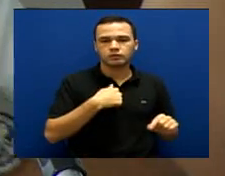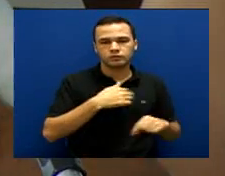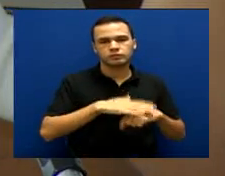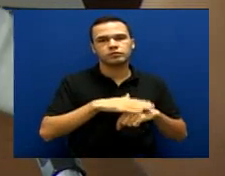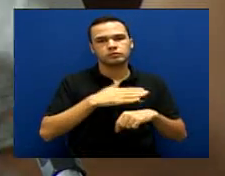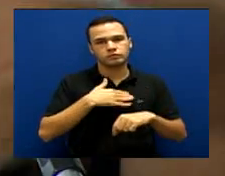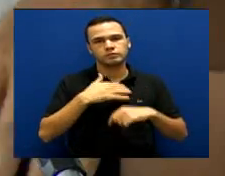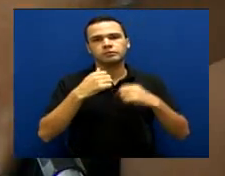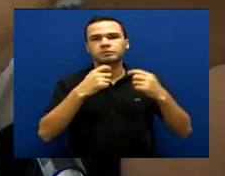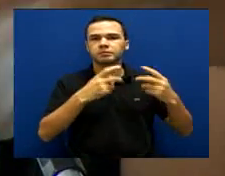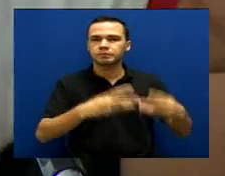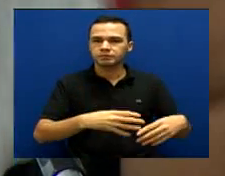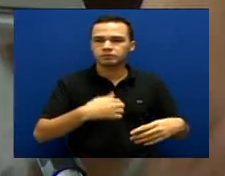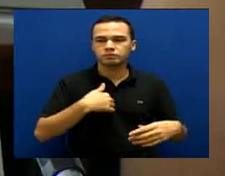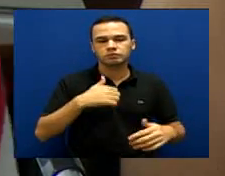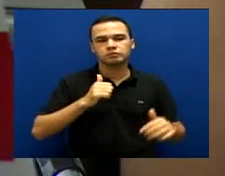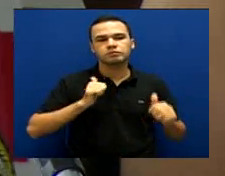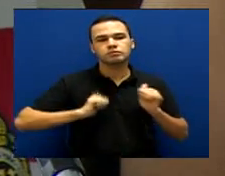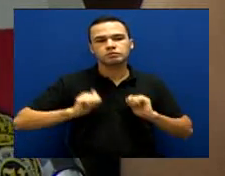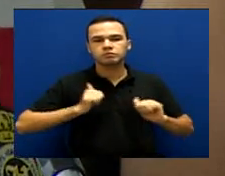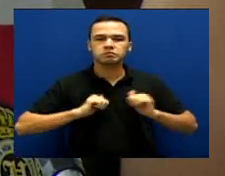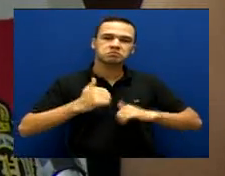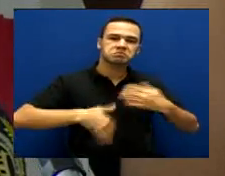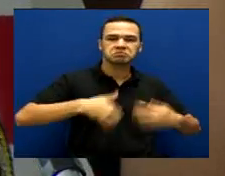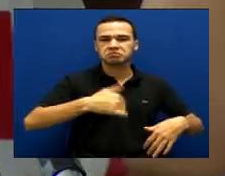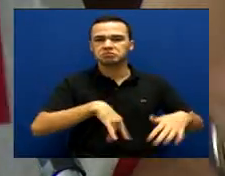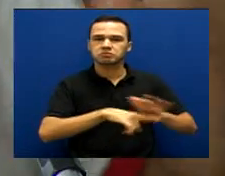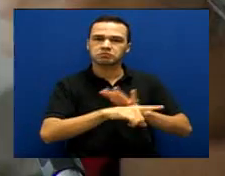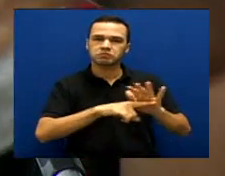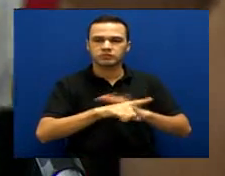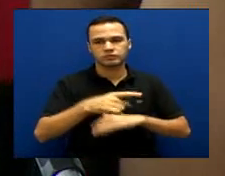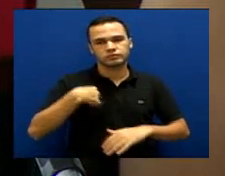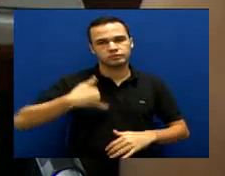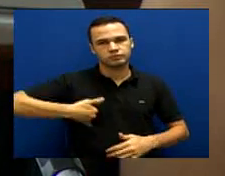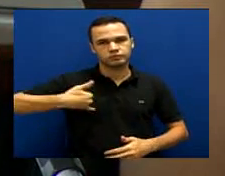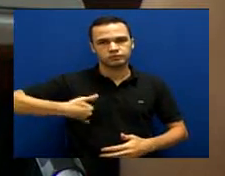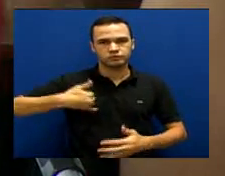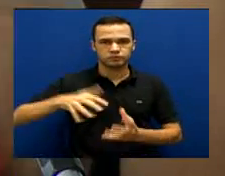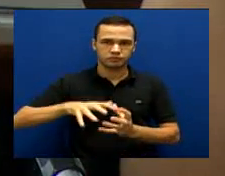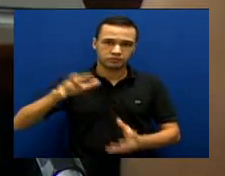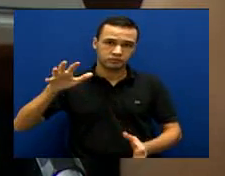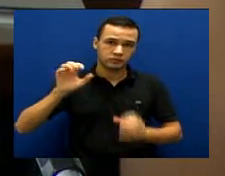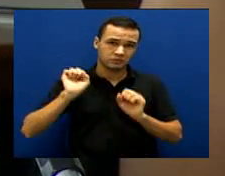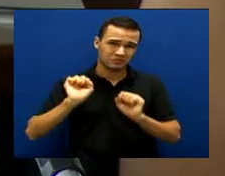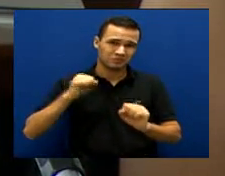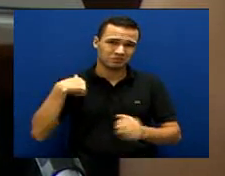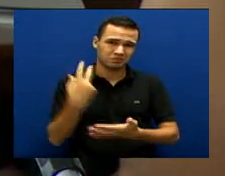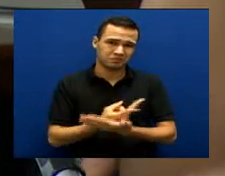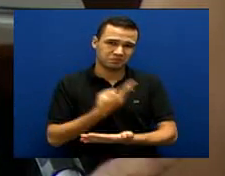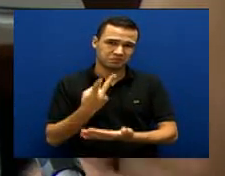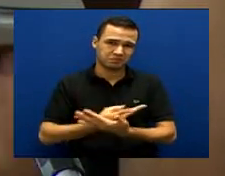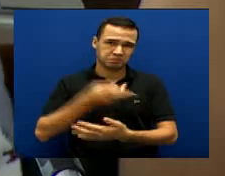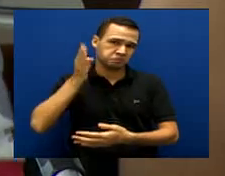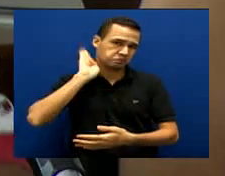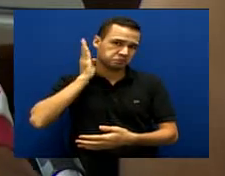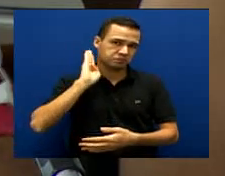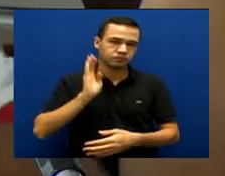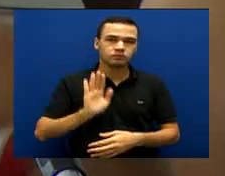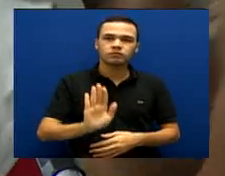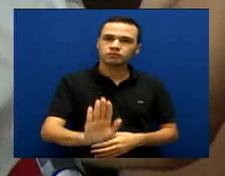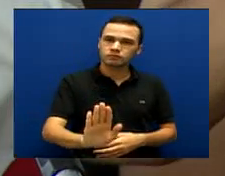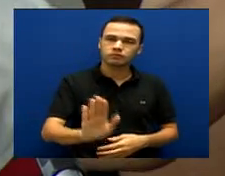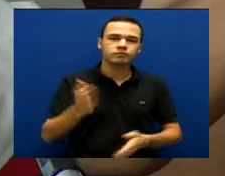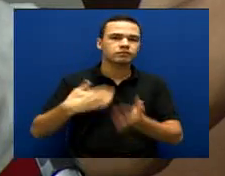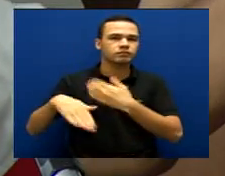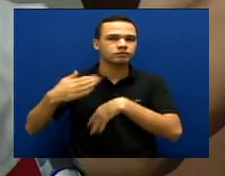a minha expectativa eu posso ter pelo avançado da minha idade já está completamente sufocado eu eu